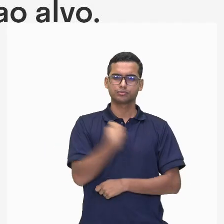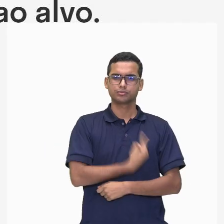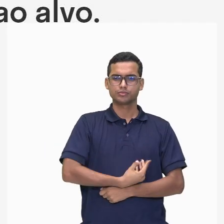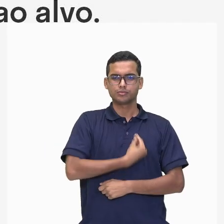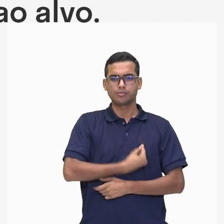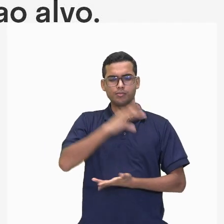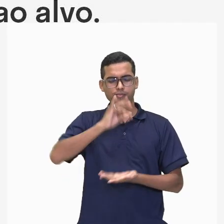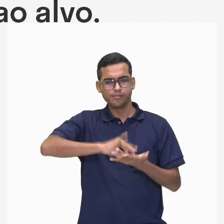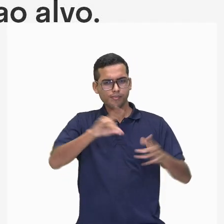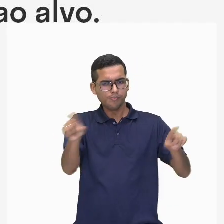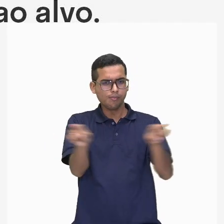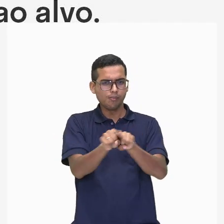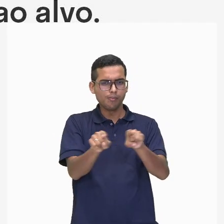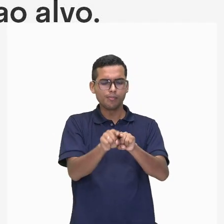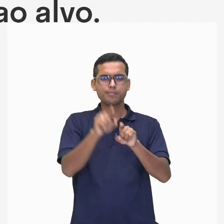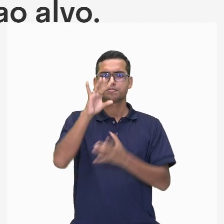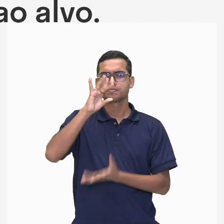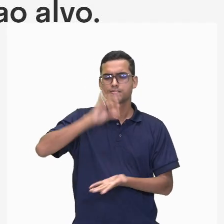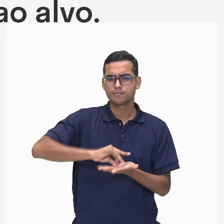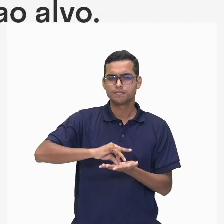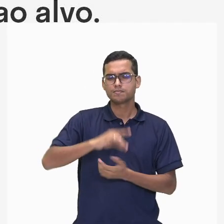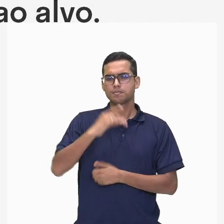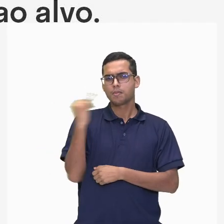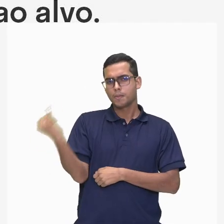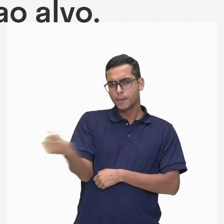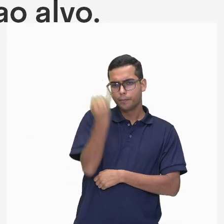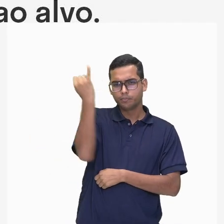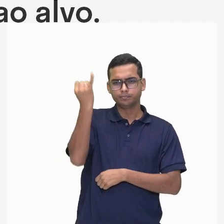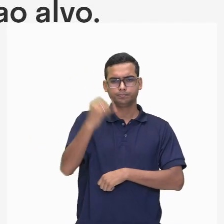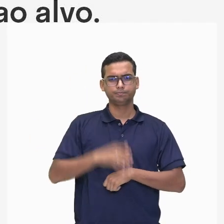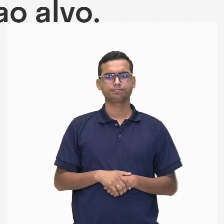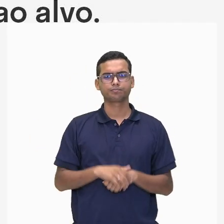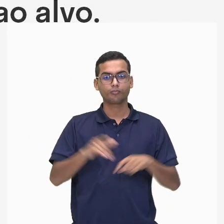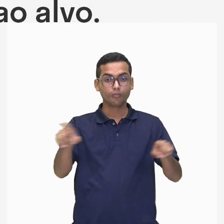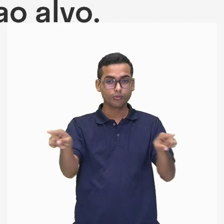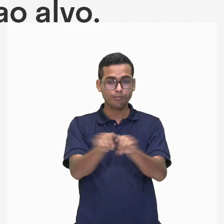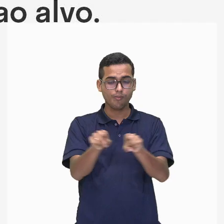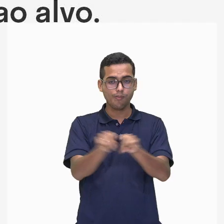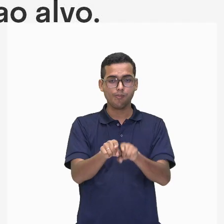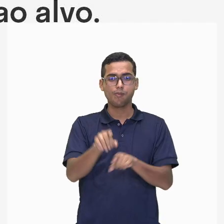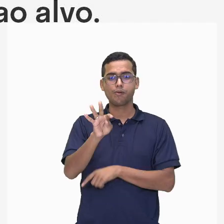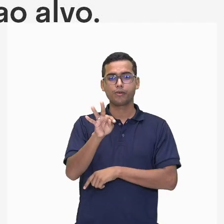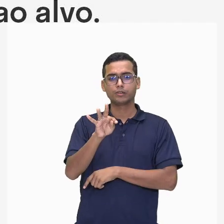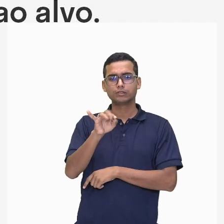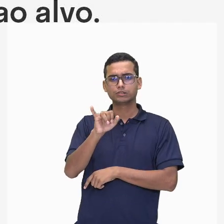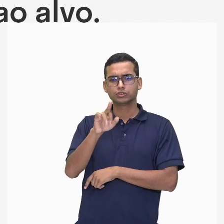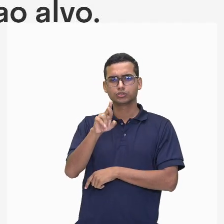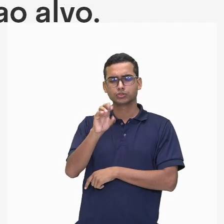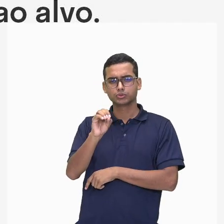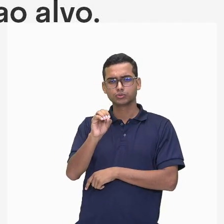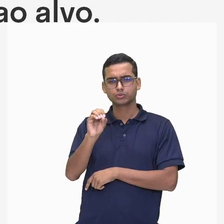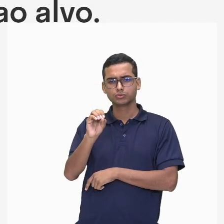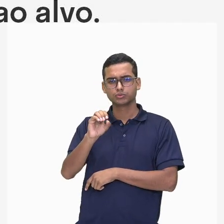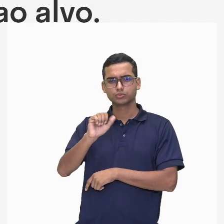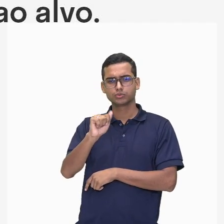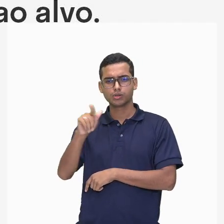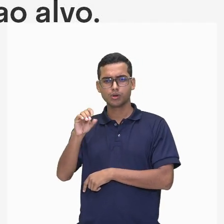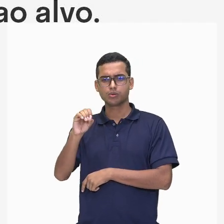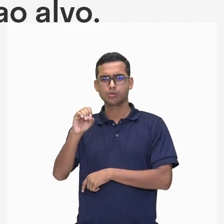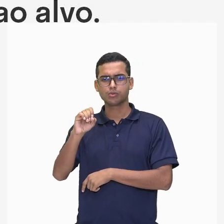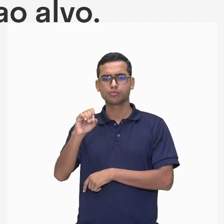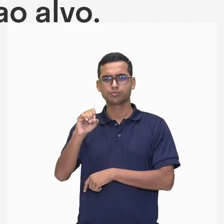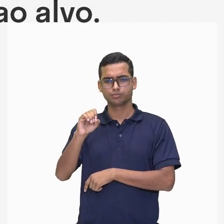fazer com coisas mais acessíveis, né? Tem também o tiro ao alvo e tem também